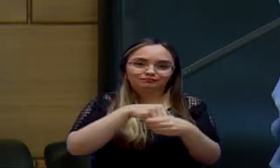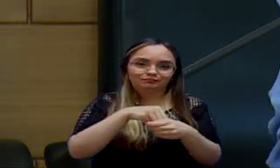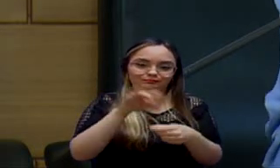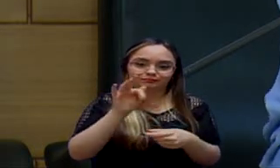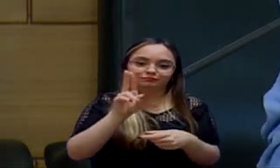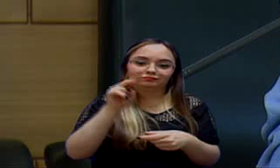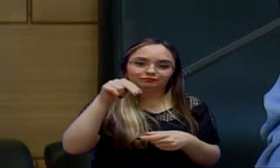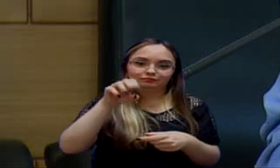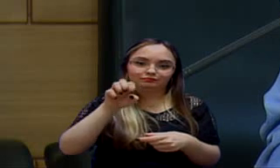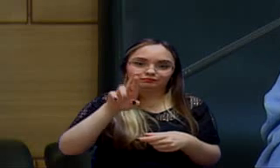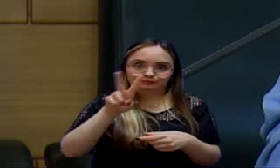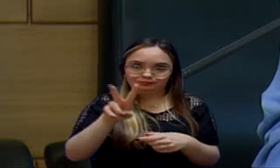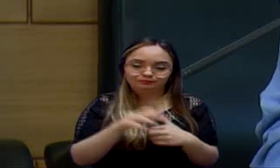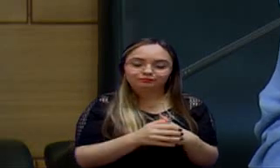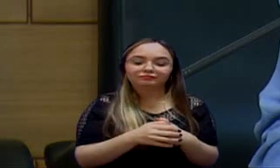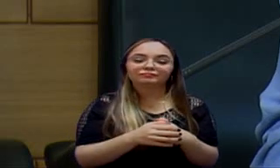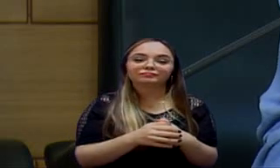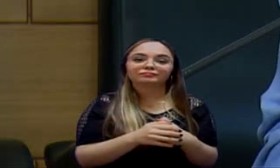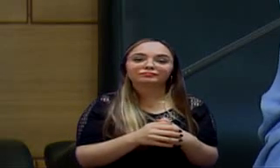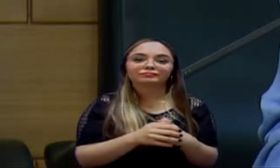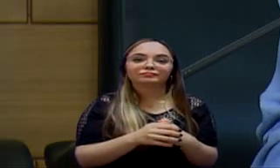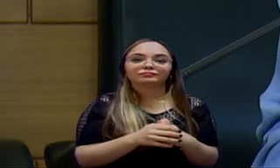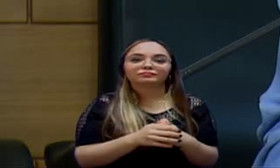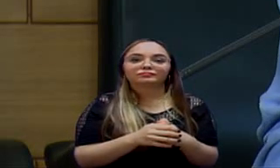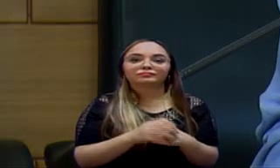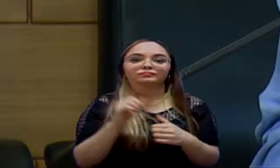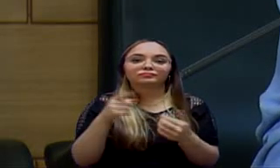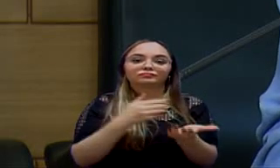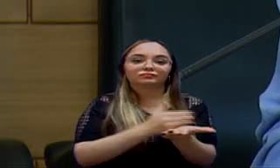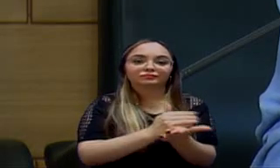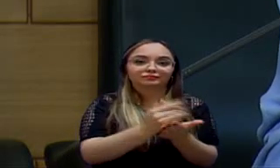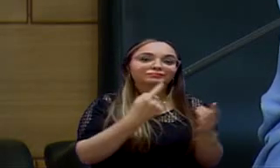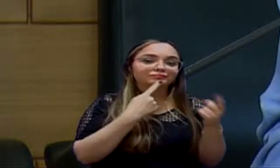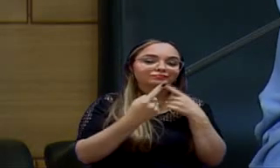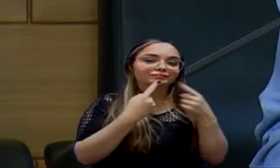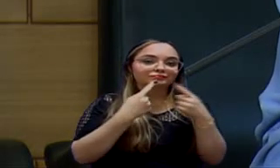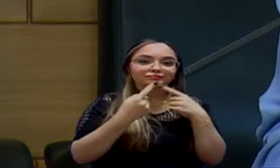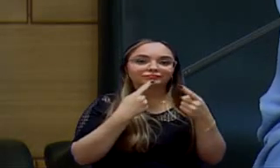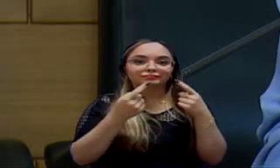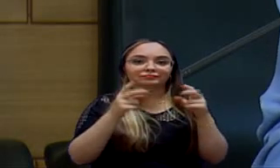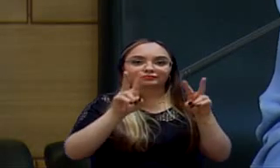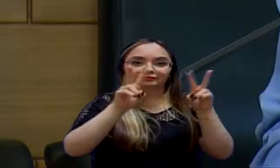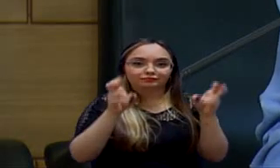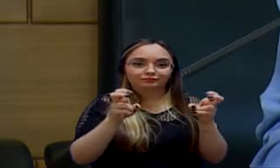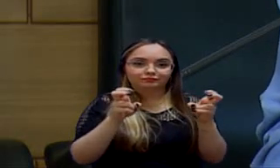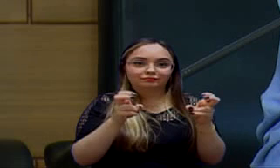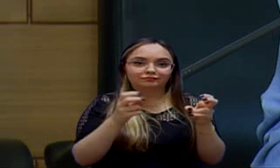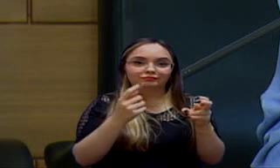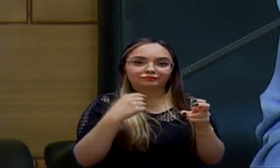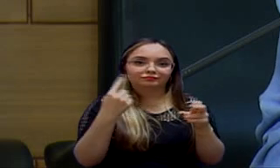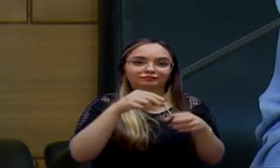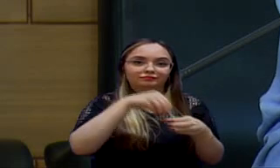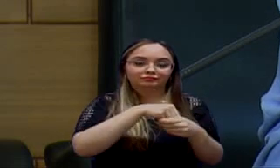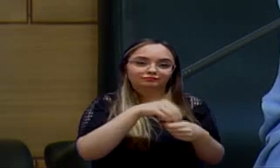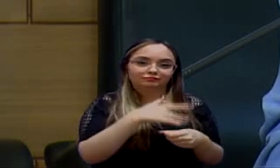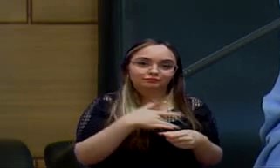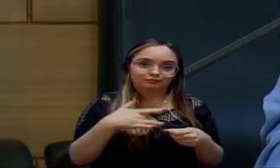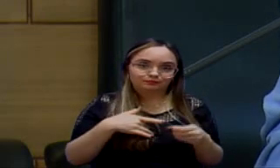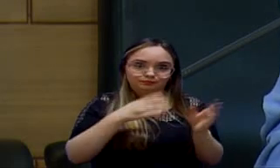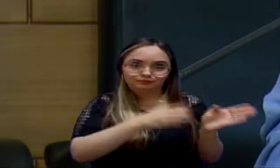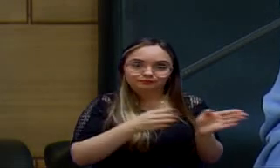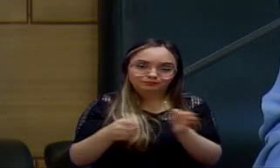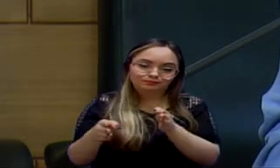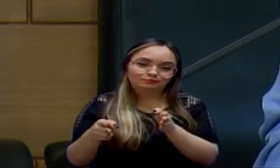funciona desde que se começou a discutir a questão da sustentabilidade da saúde com